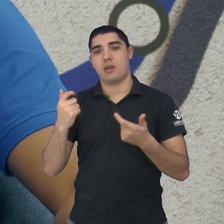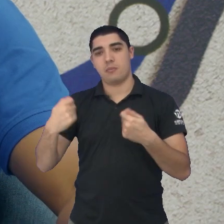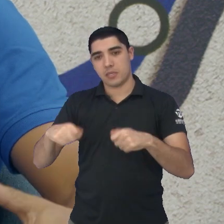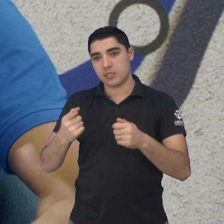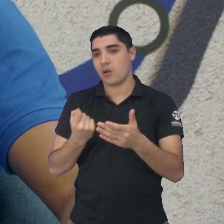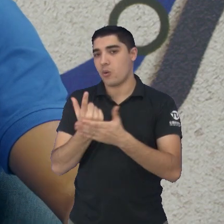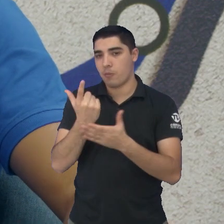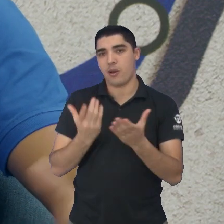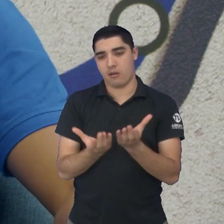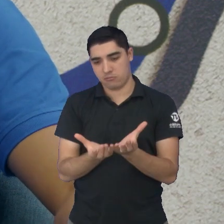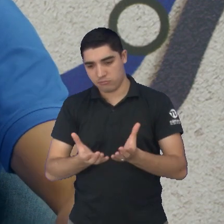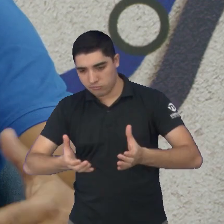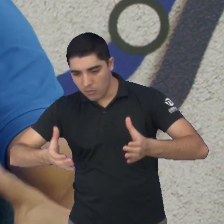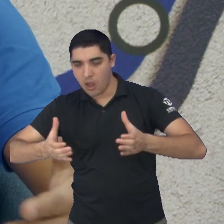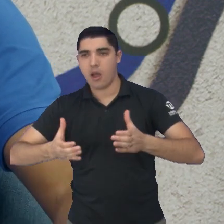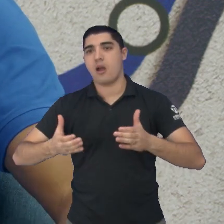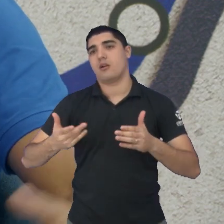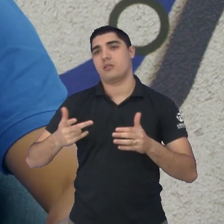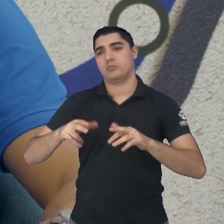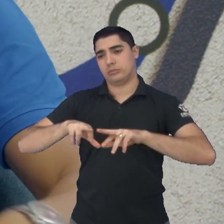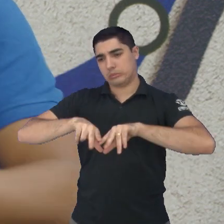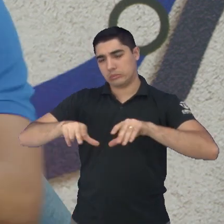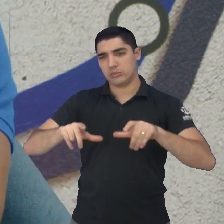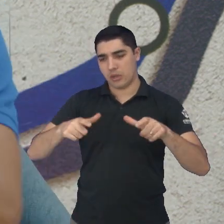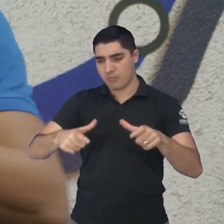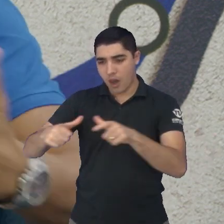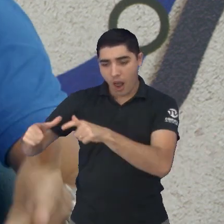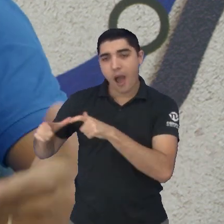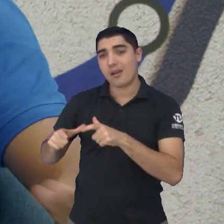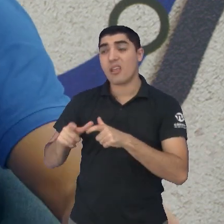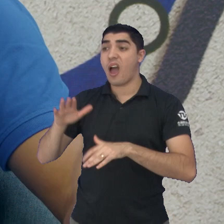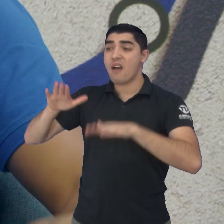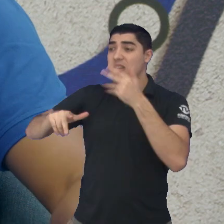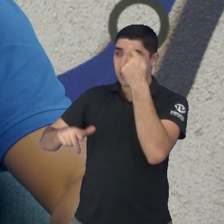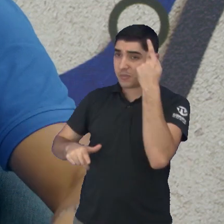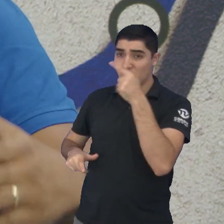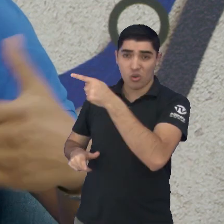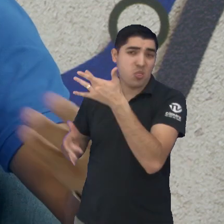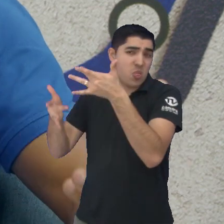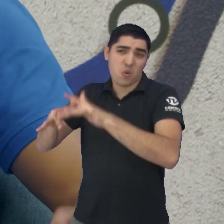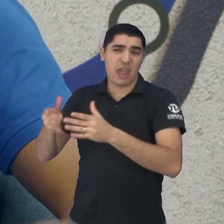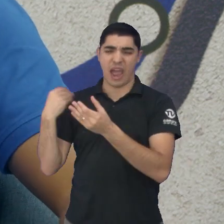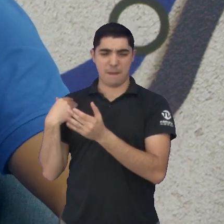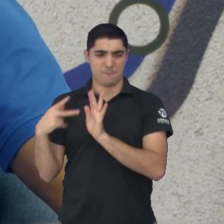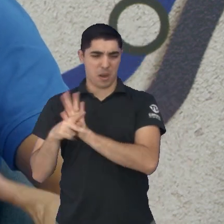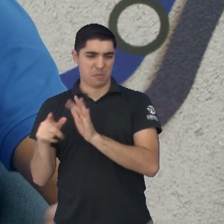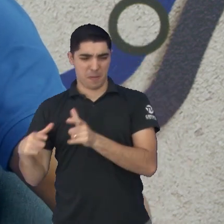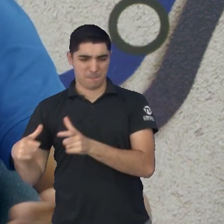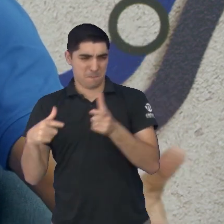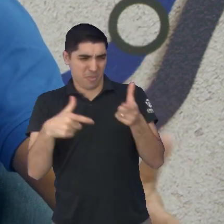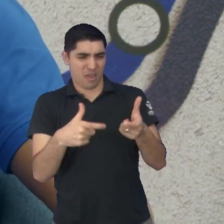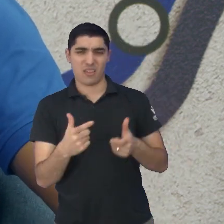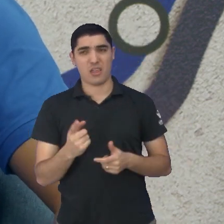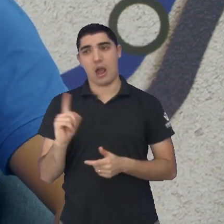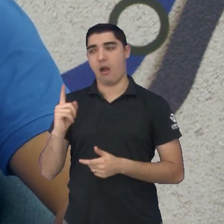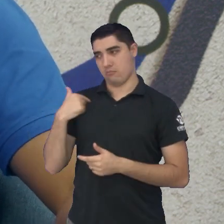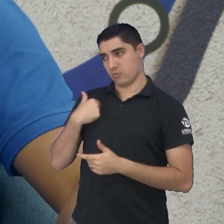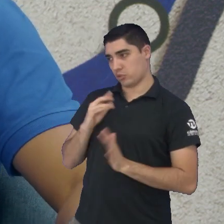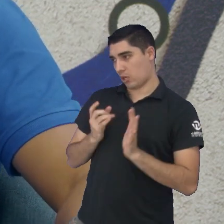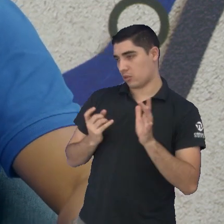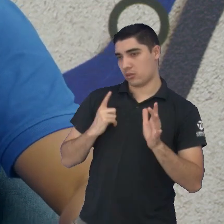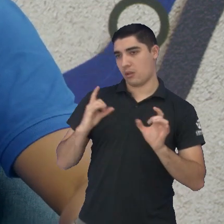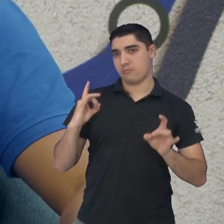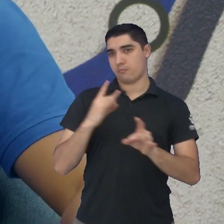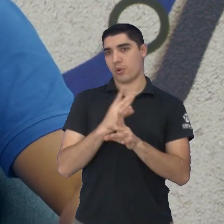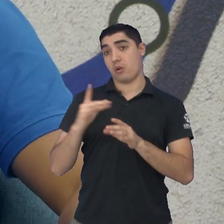que oferecer para os clientes, que a pessoa já não quer usar, de repente, a dela para fazer o churrasco. Eventos grandes, por exemplo, a gente tem que ter todos esses apetrechos